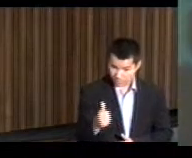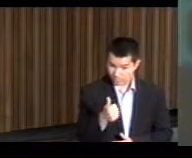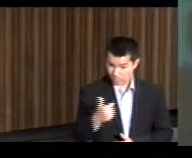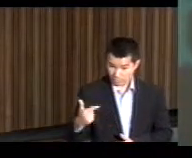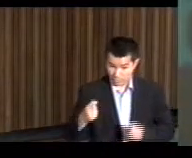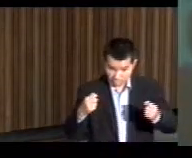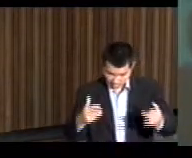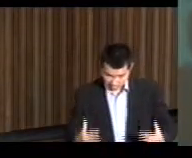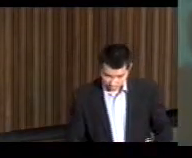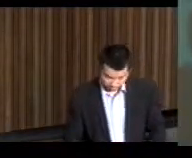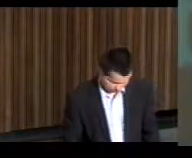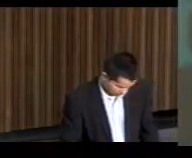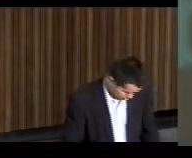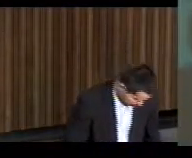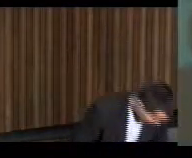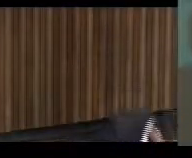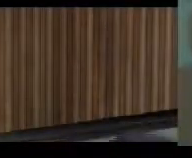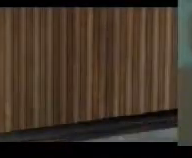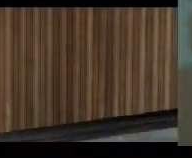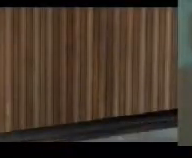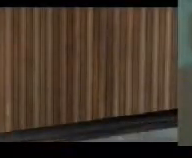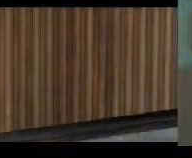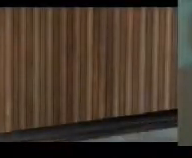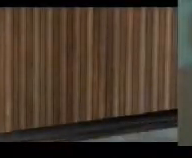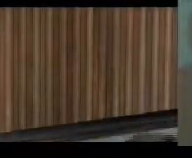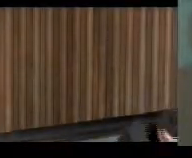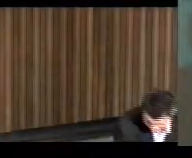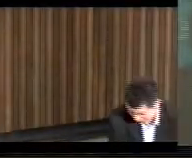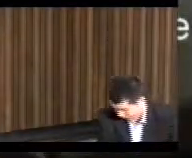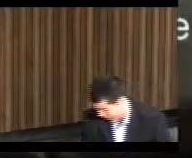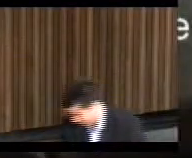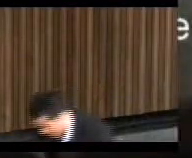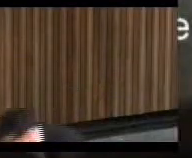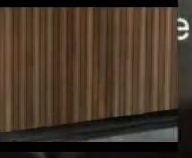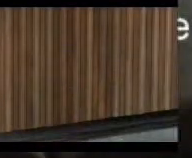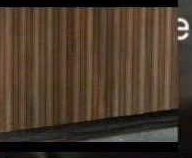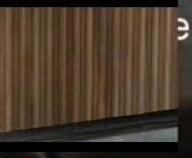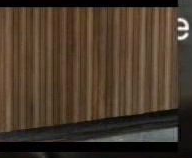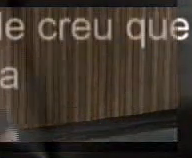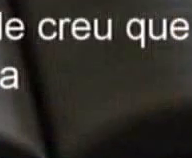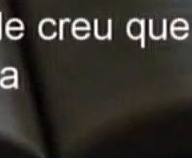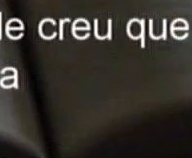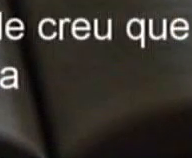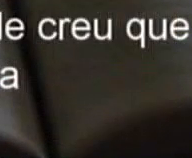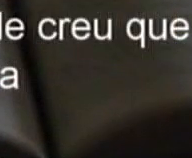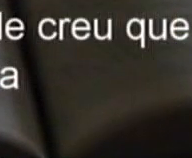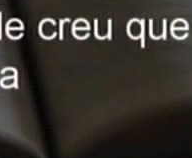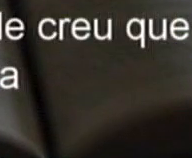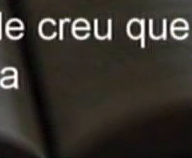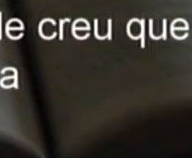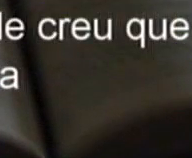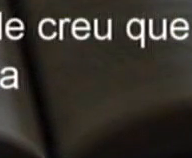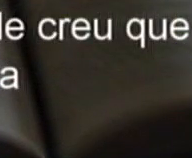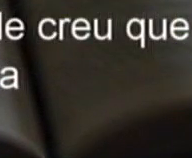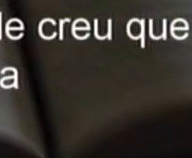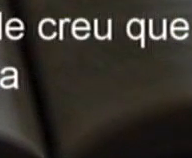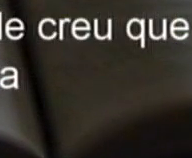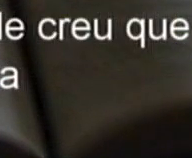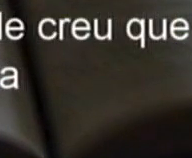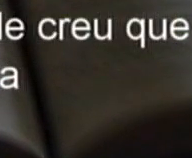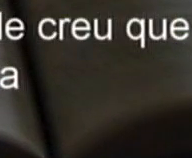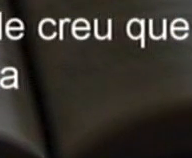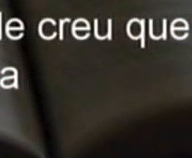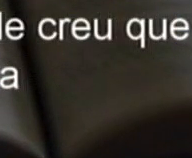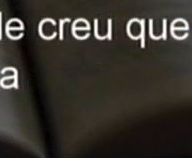Diz assim a Bíblia: foi pela fé que Abraão se tornou pai, embora fosse velho demais, e a própria Sara